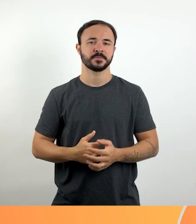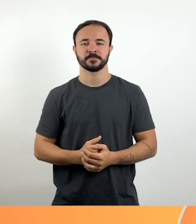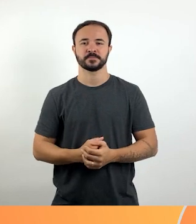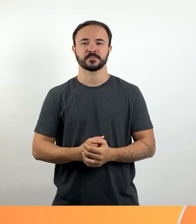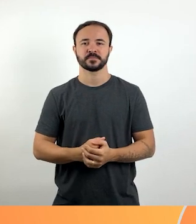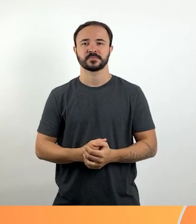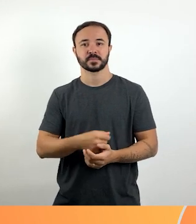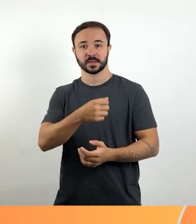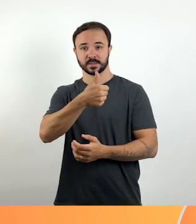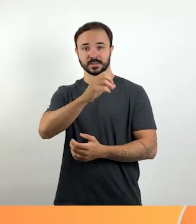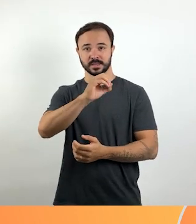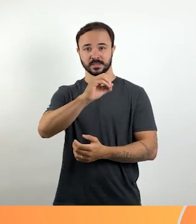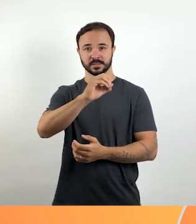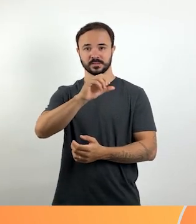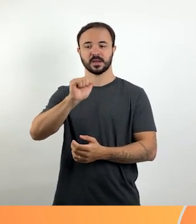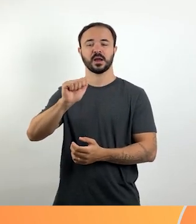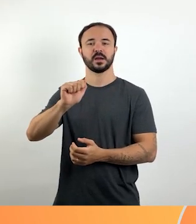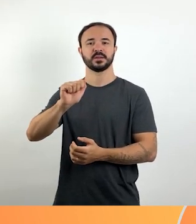10A